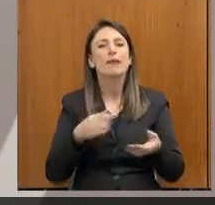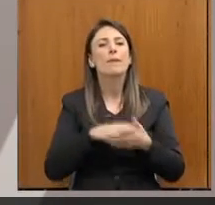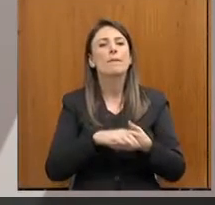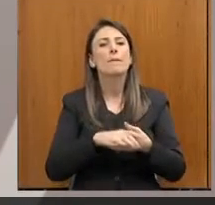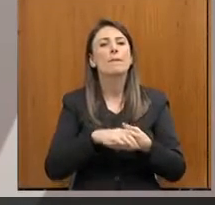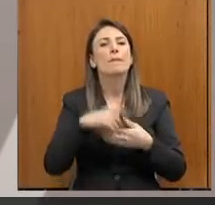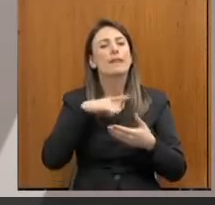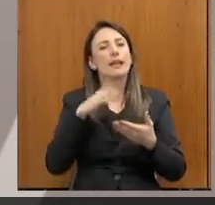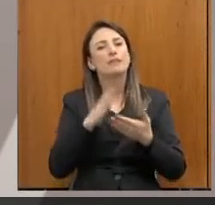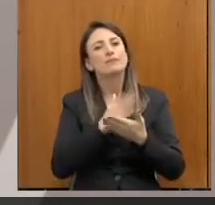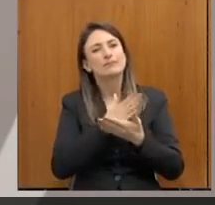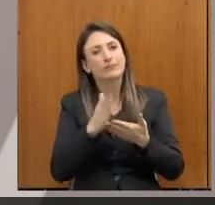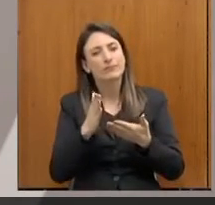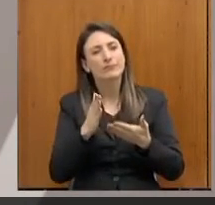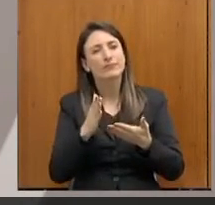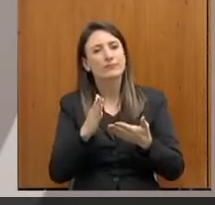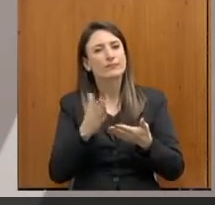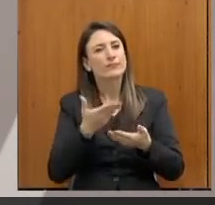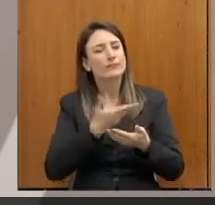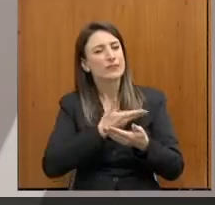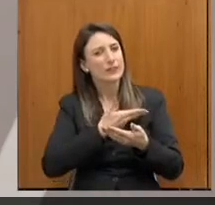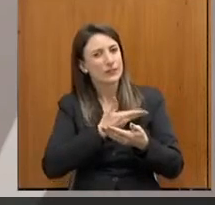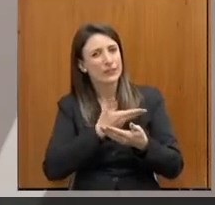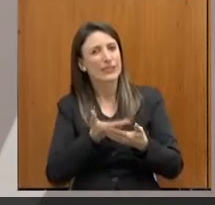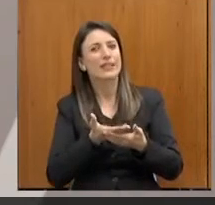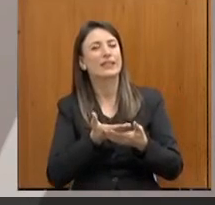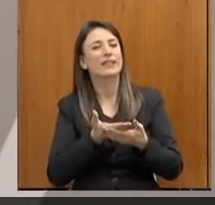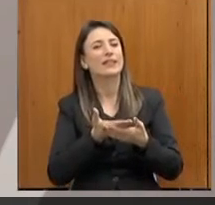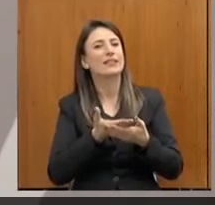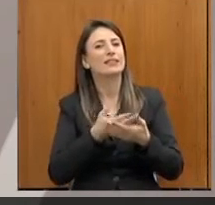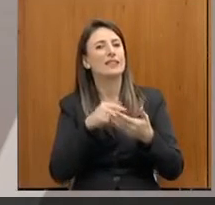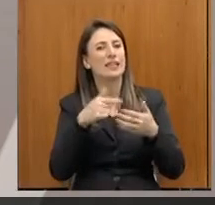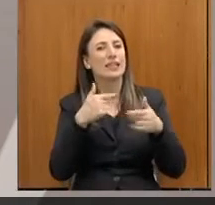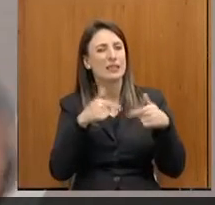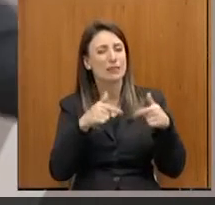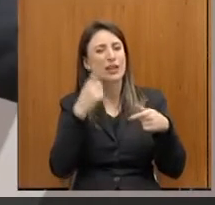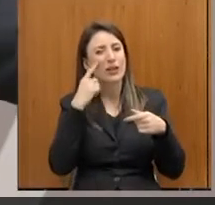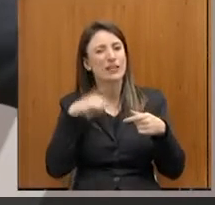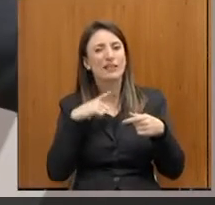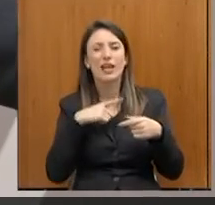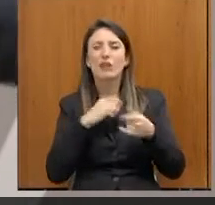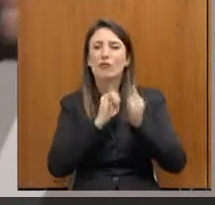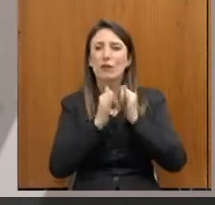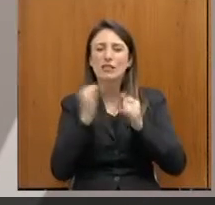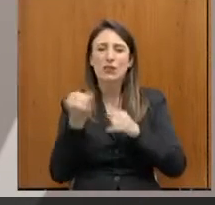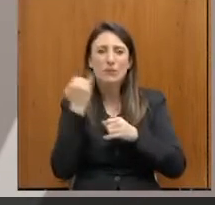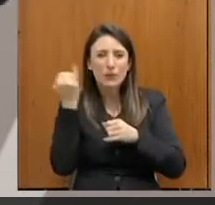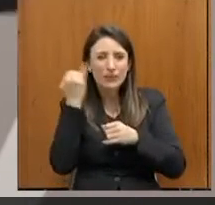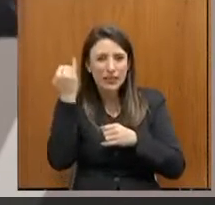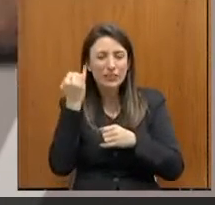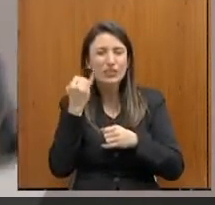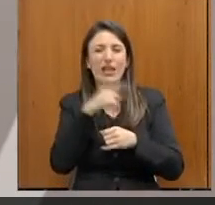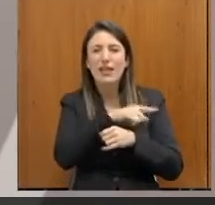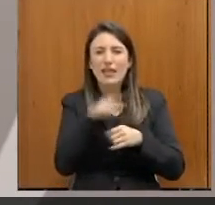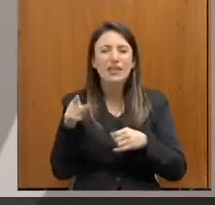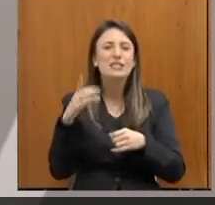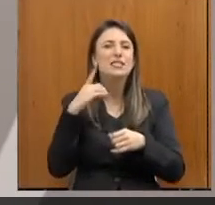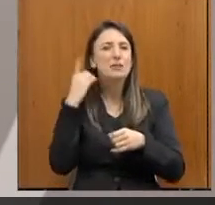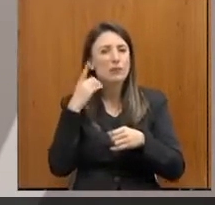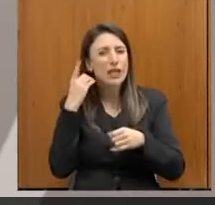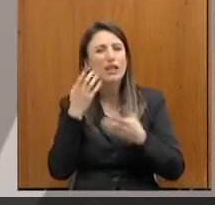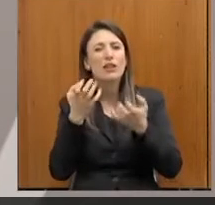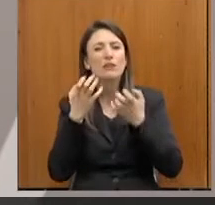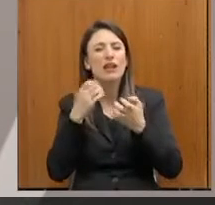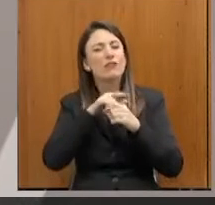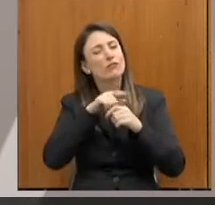não meu caso mas é o caso de muitos colegas e que essa informação pode ser extremamente relevante então a Esses deputados para que levem